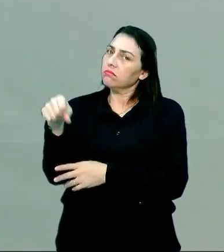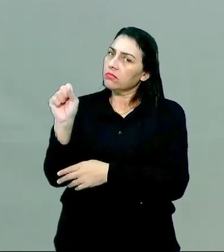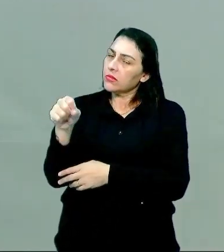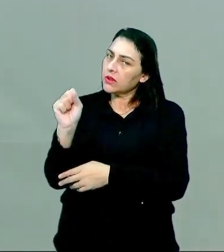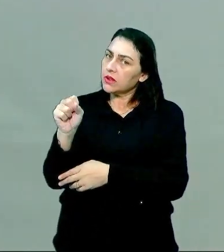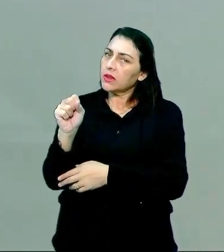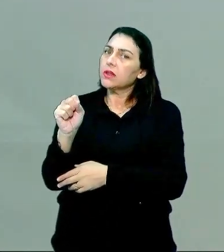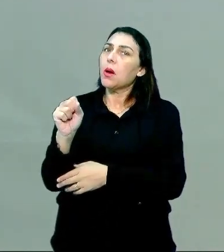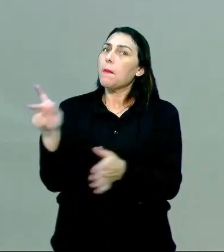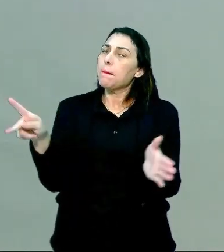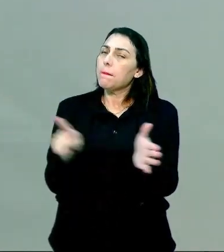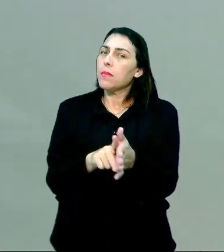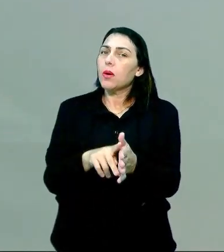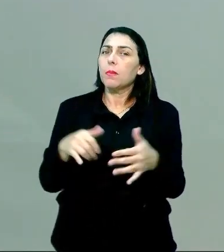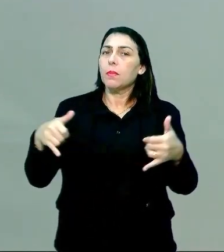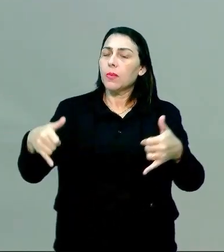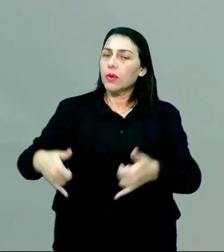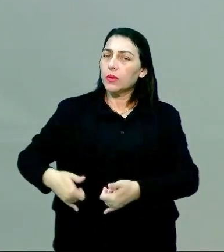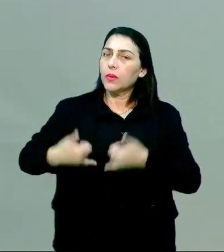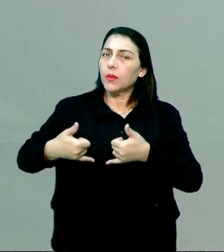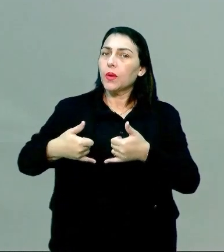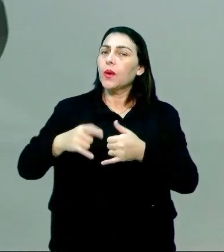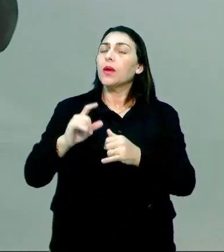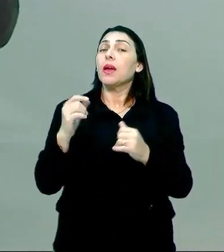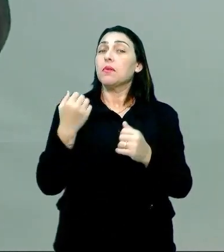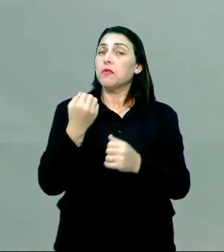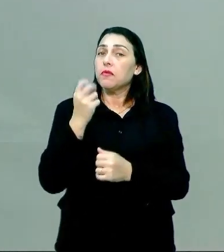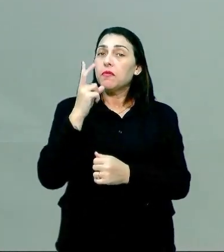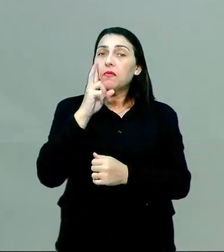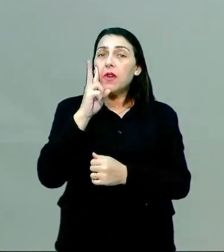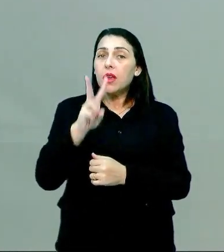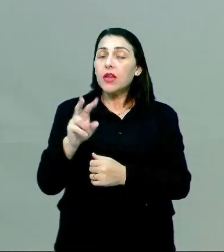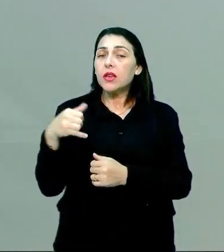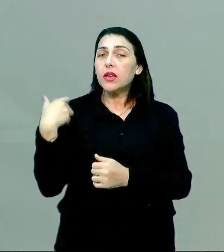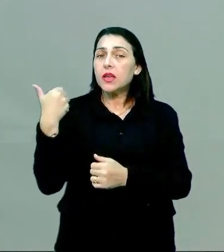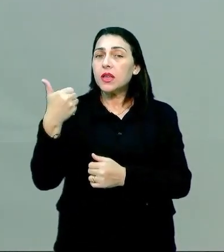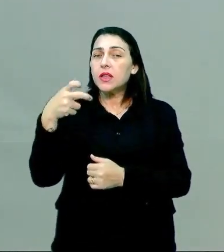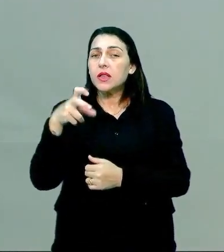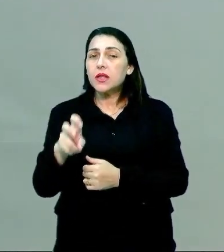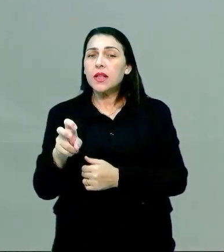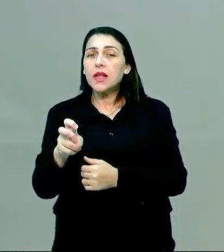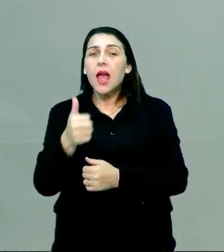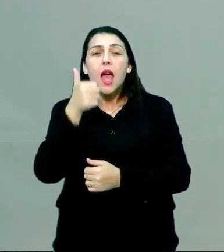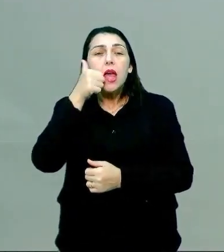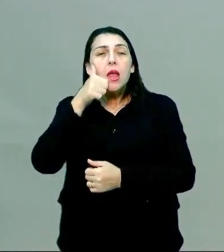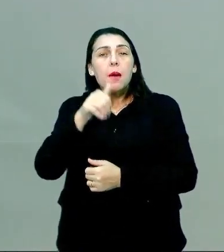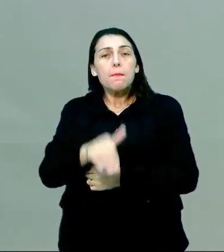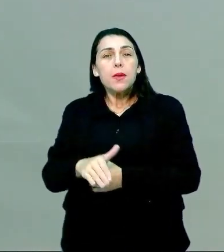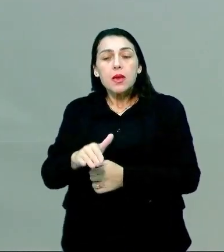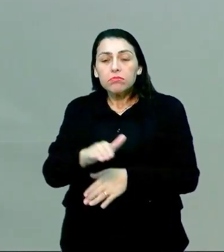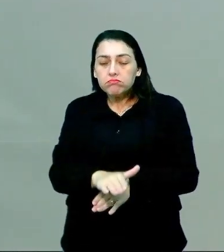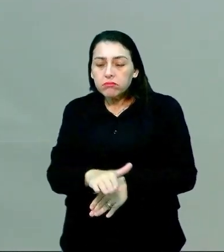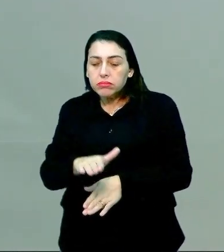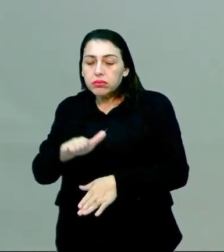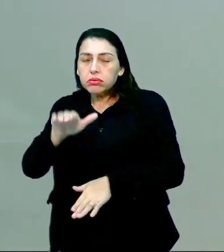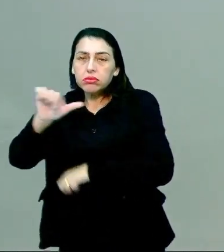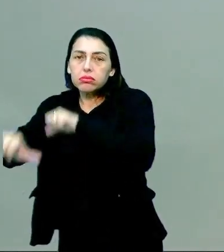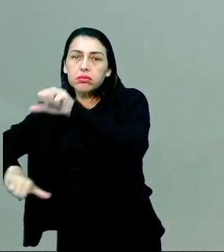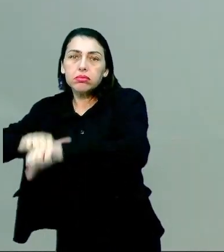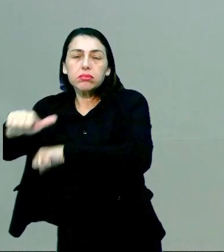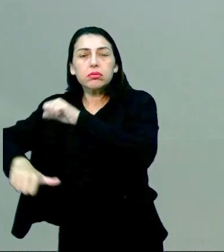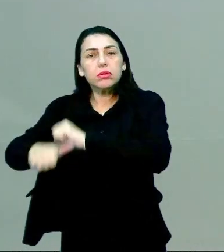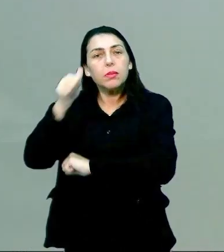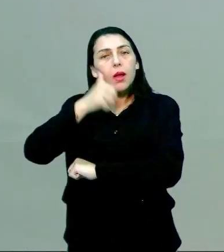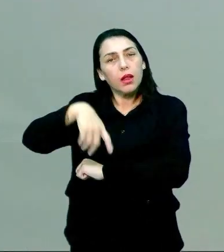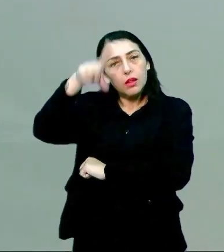cada ciclo. O próprio aniversário seria uma celebração, mas vejam, 15 anos é a passagem da menina se tornando mulher. A gente faz isso.